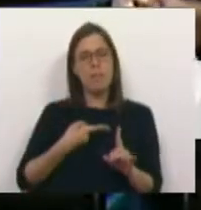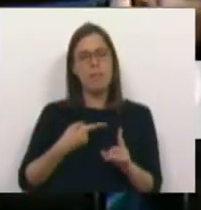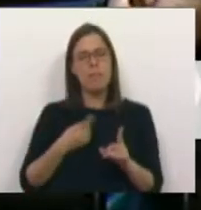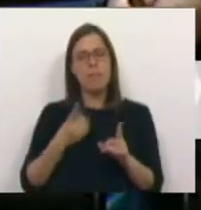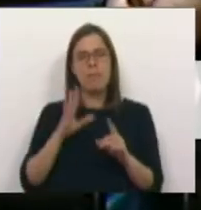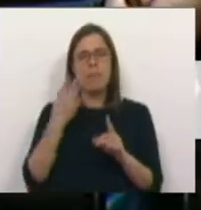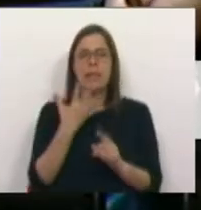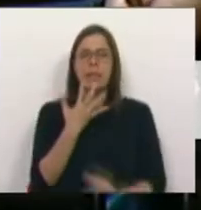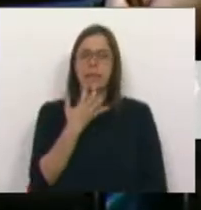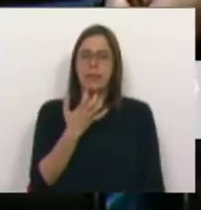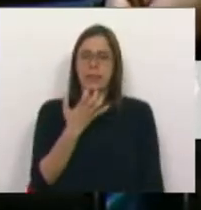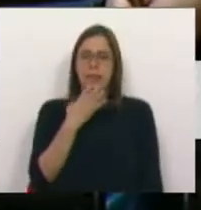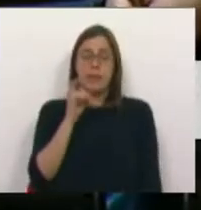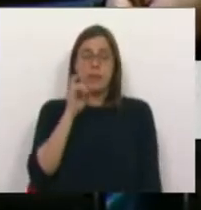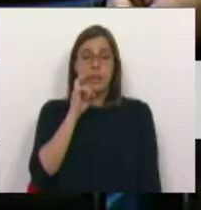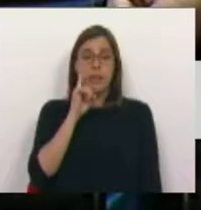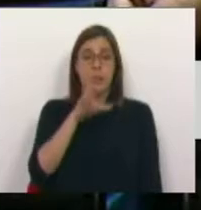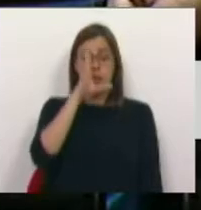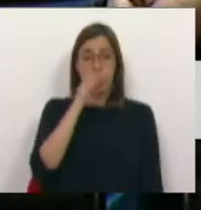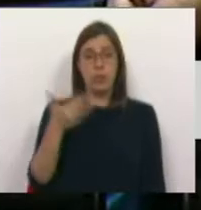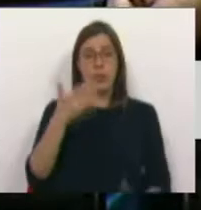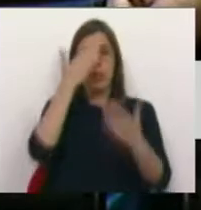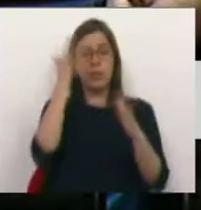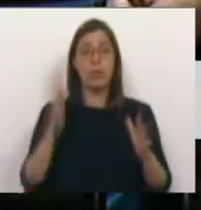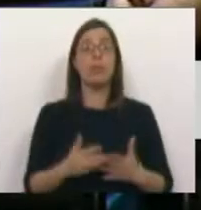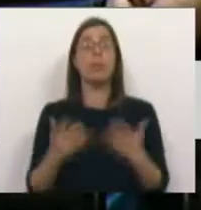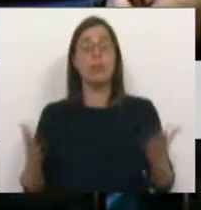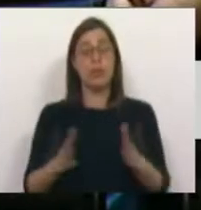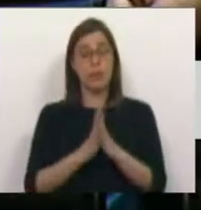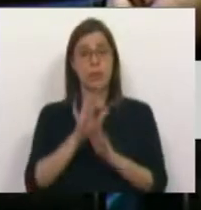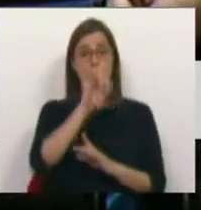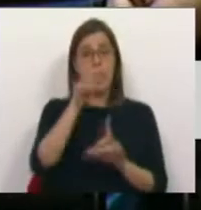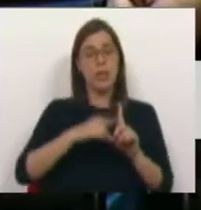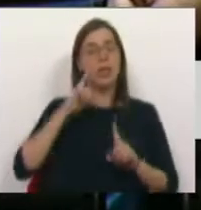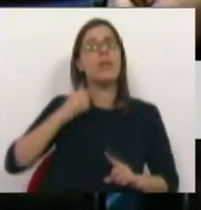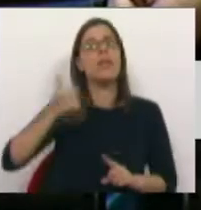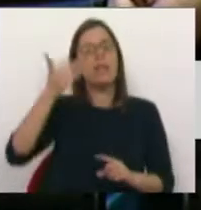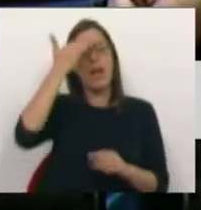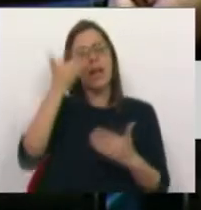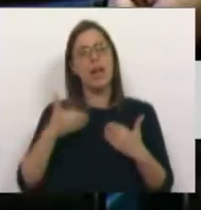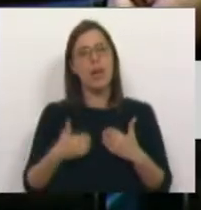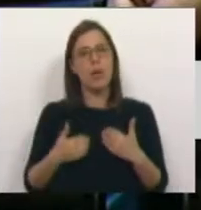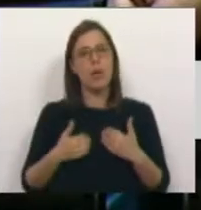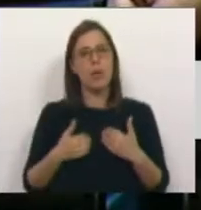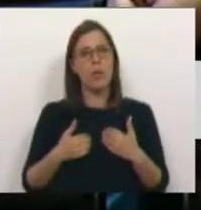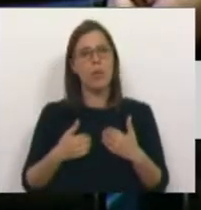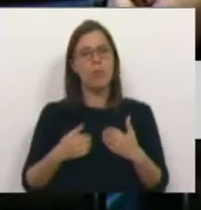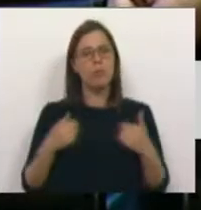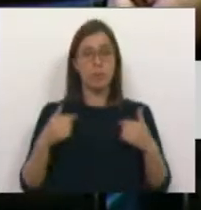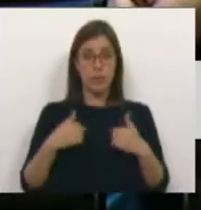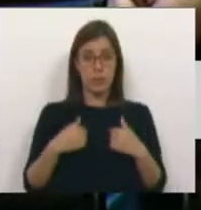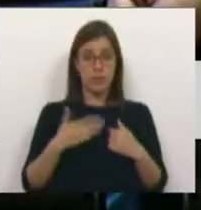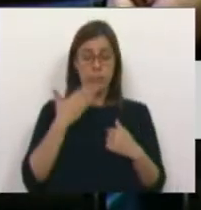a máxima prudência em defesa do Estado de Direito democrático. Portanto, a questão de fundo, creio eu, é se